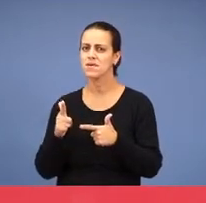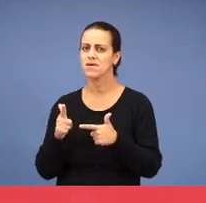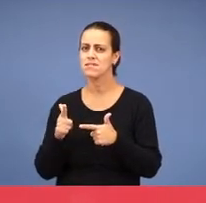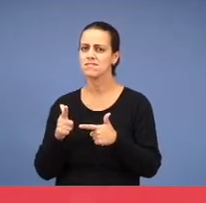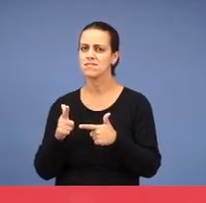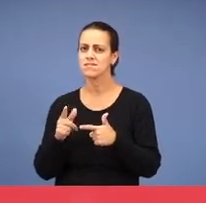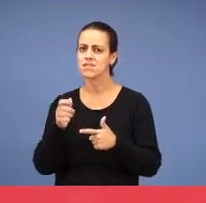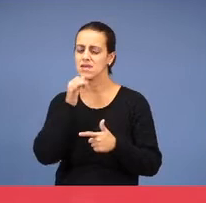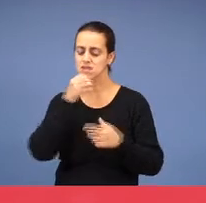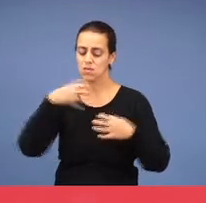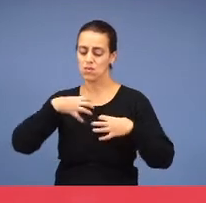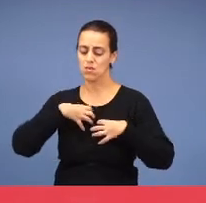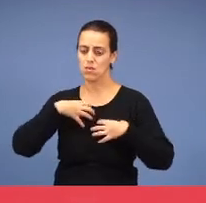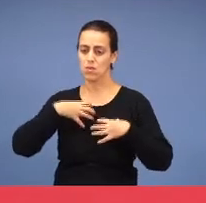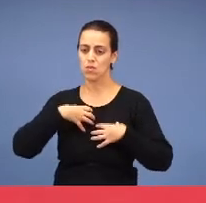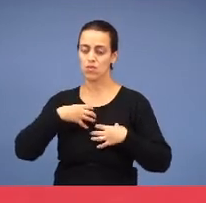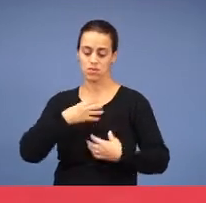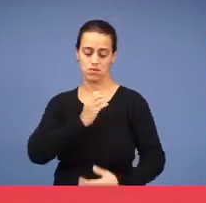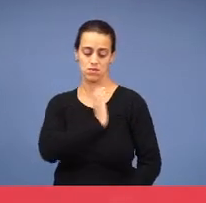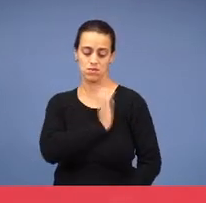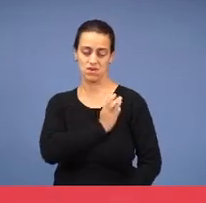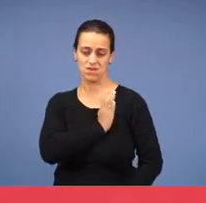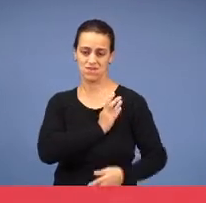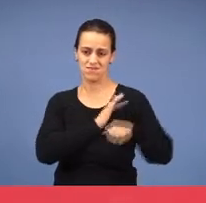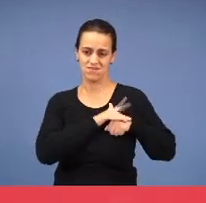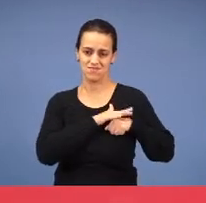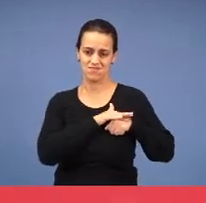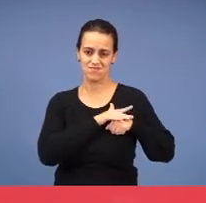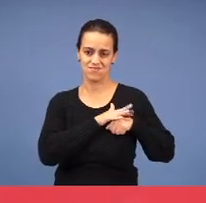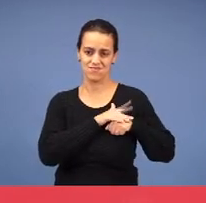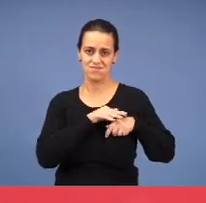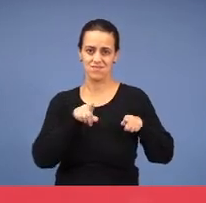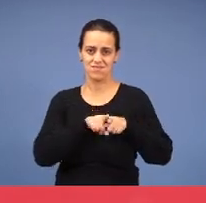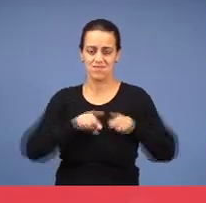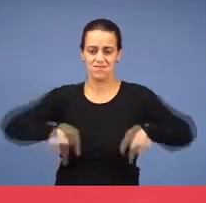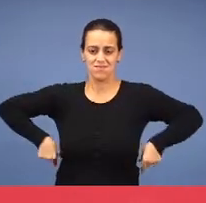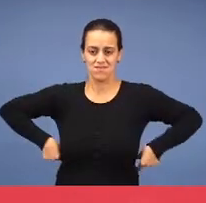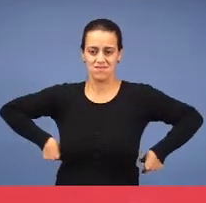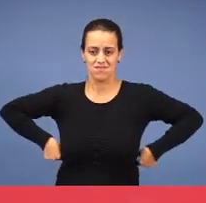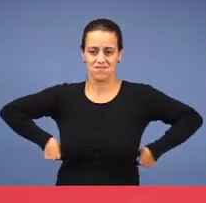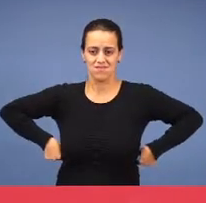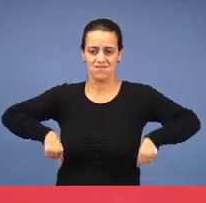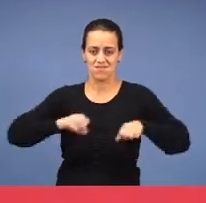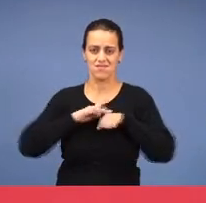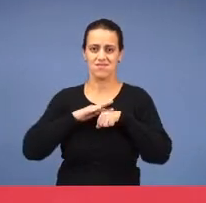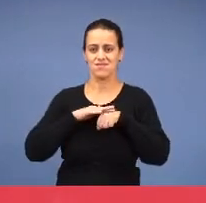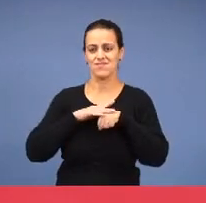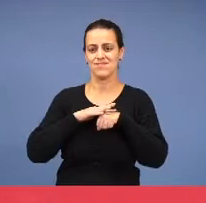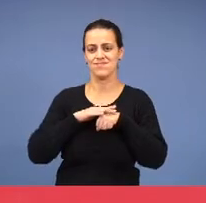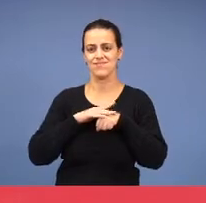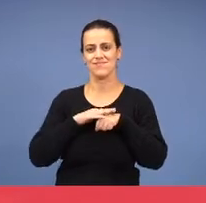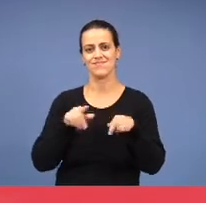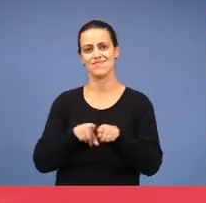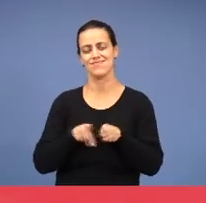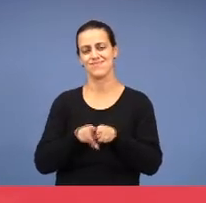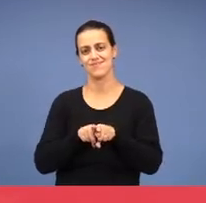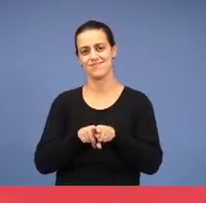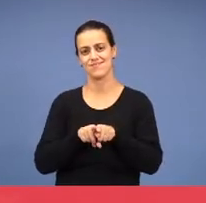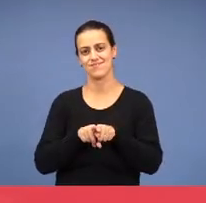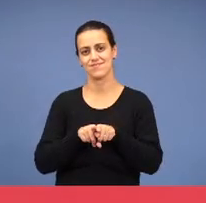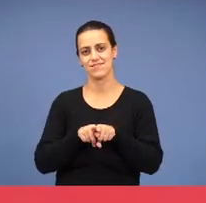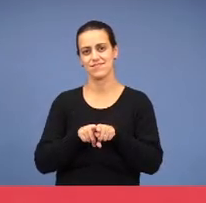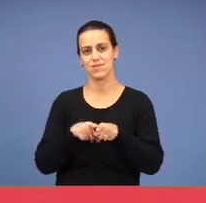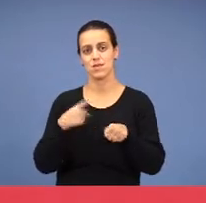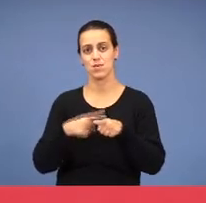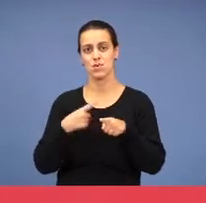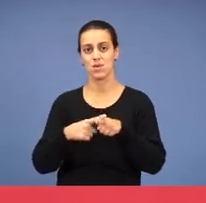coração. Quer dizer, aquele que sonda os rins e o coração. O porquê? Quem tem olhos como chamas de fogo.